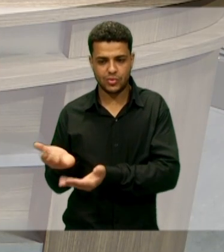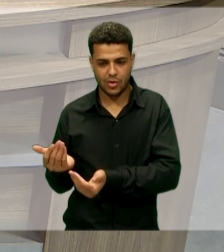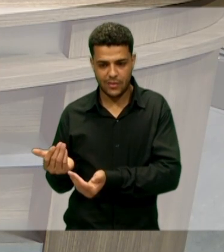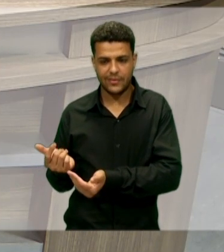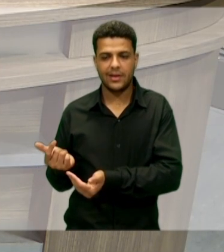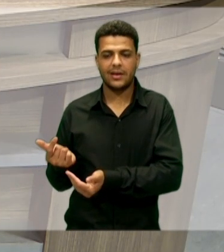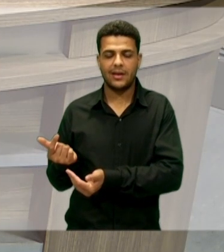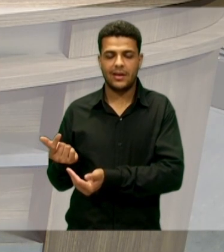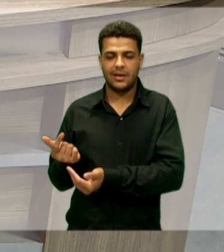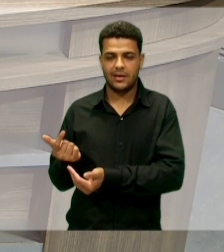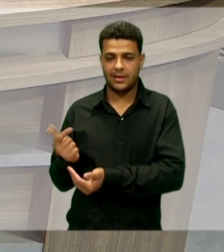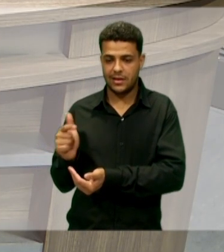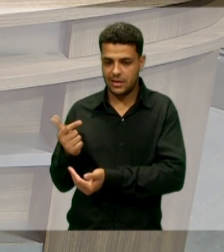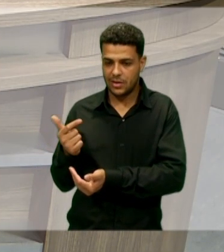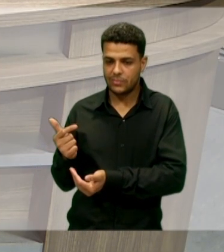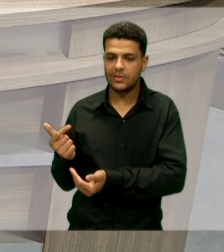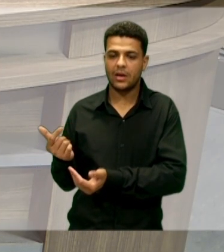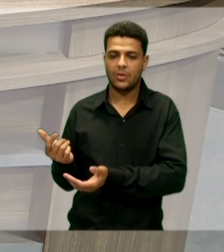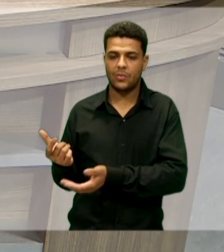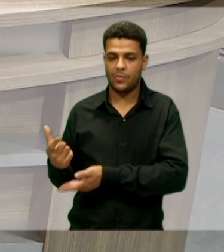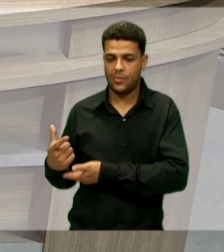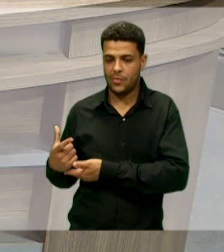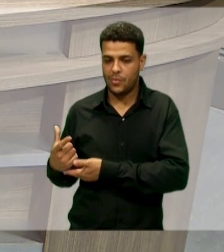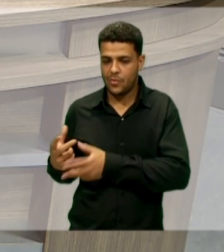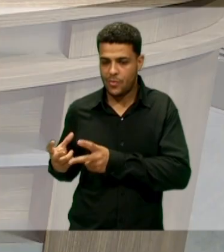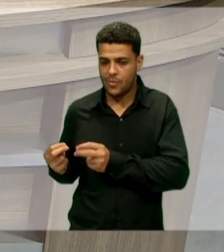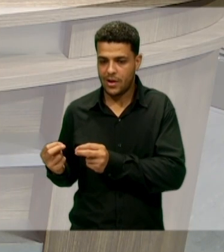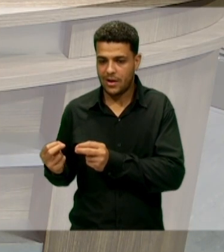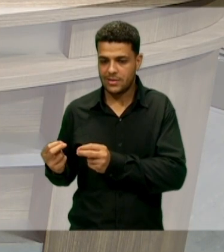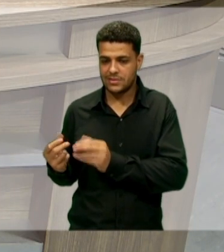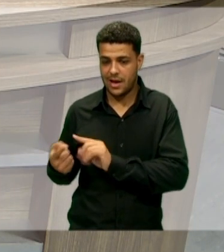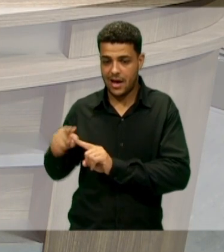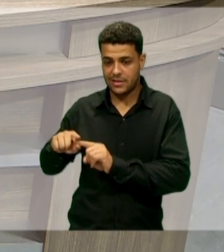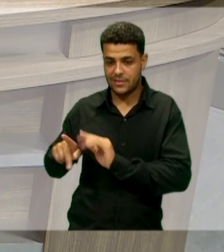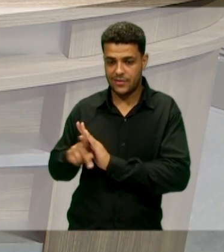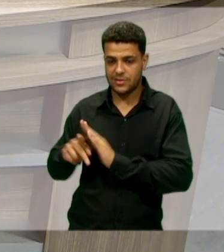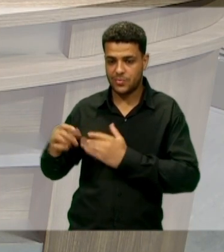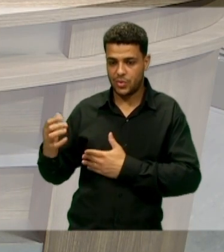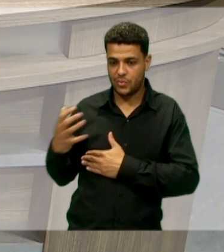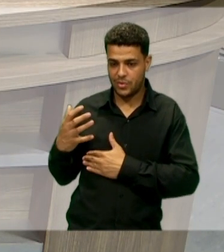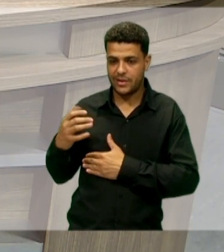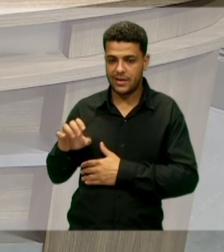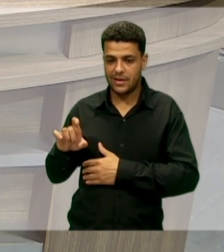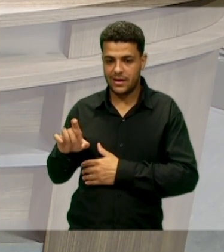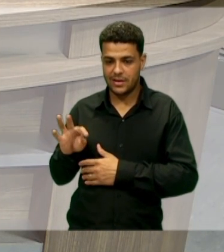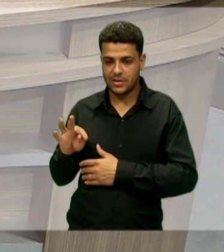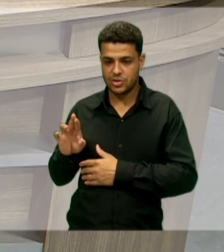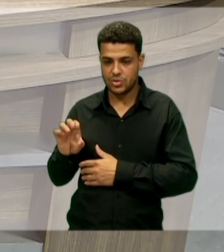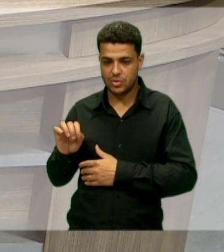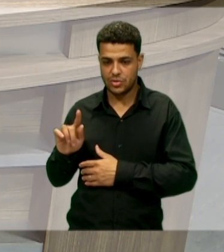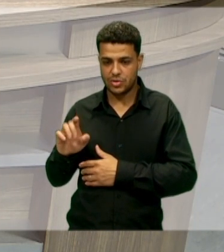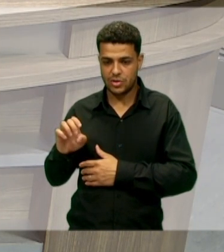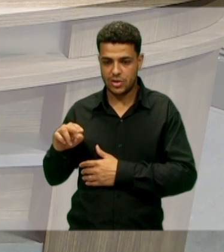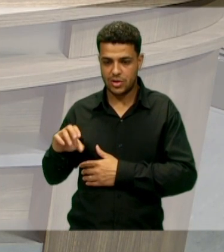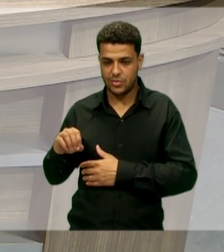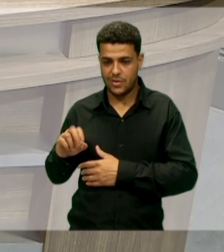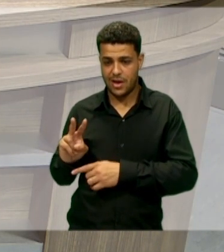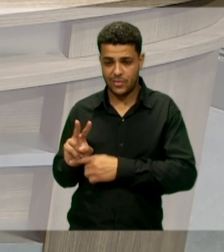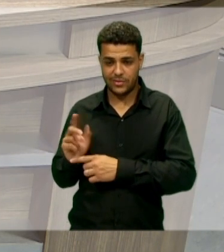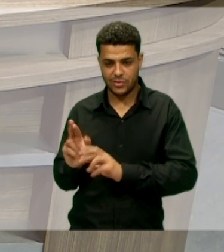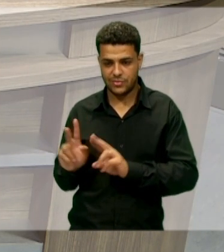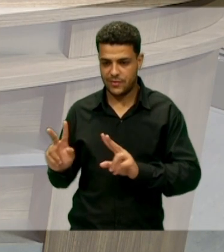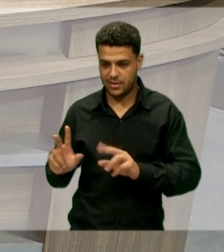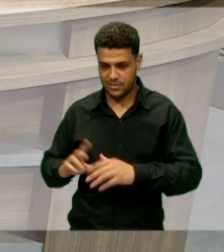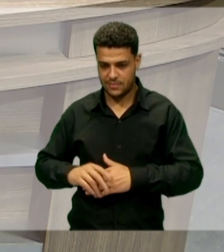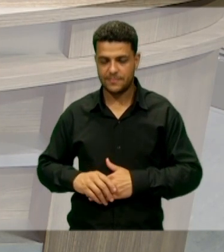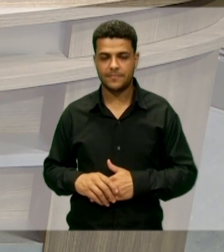que não têm o câncer de mama que se originou a partir da exposição a estrogênio. Essas tratam de uma forma diferente.